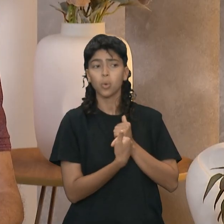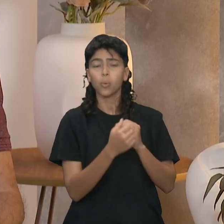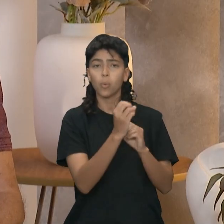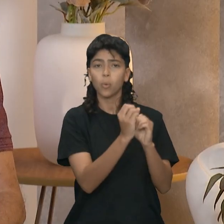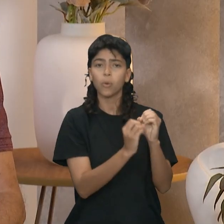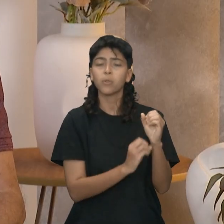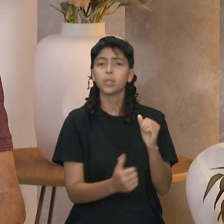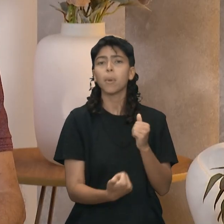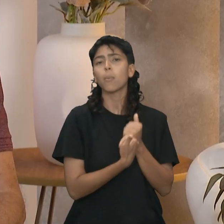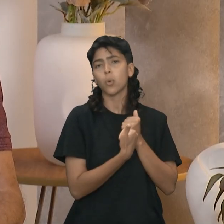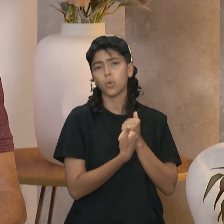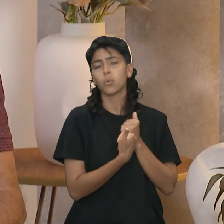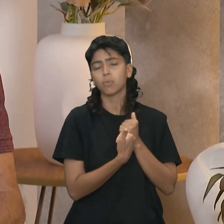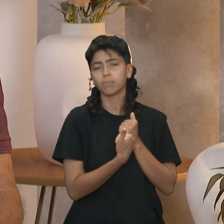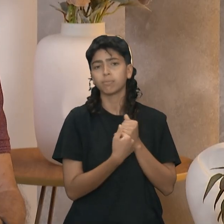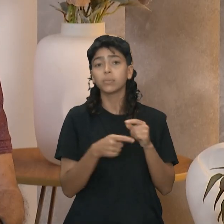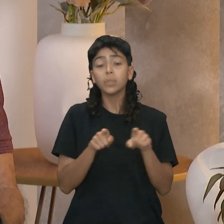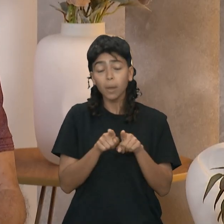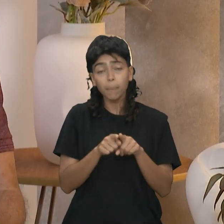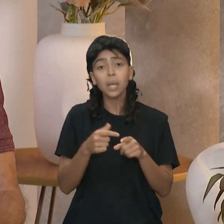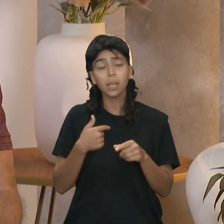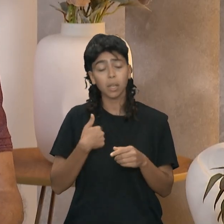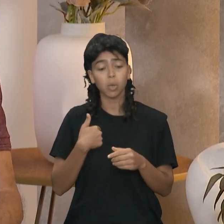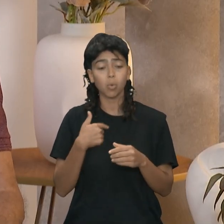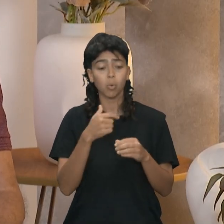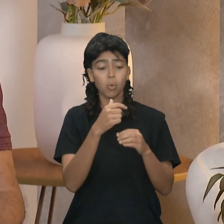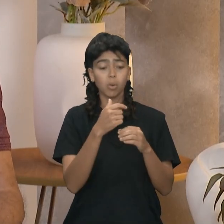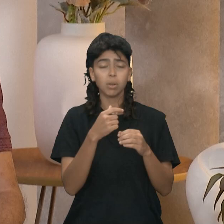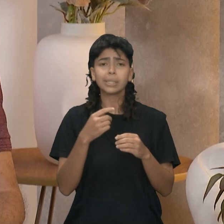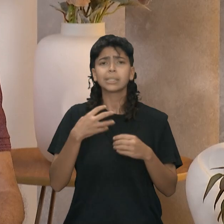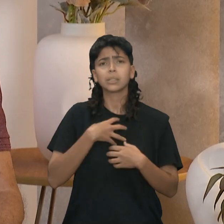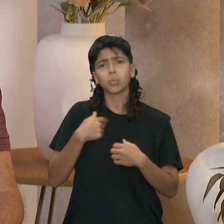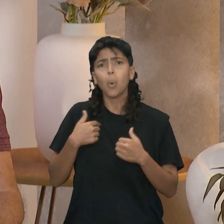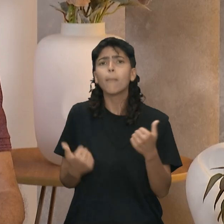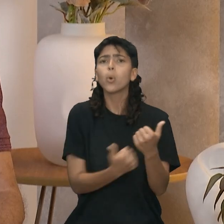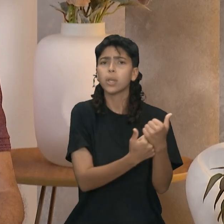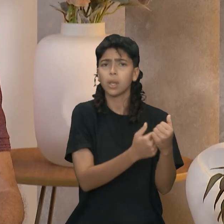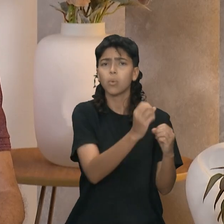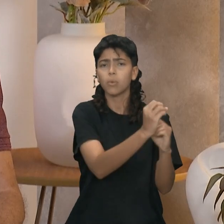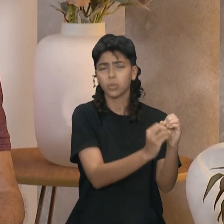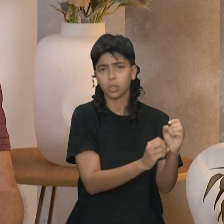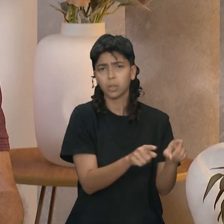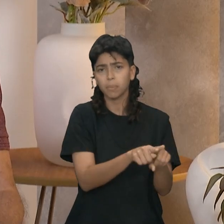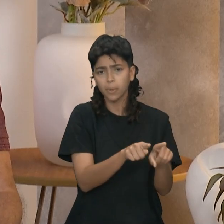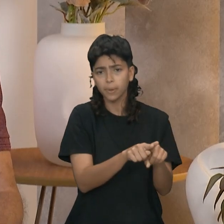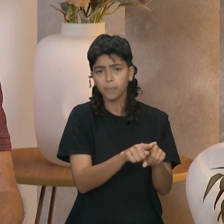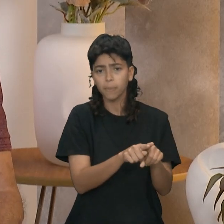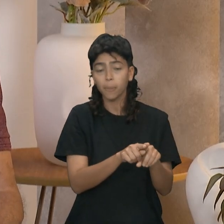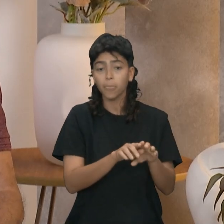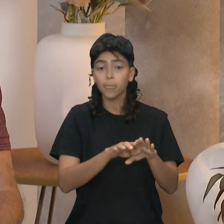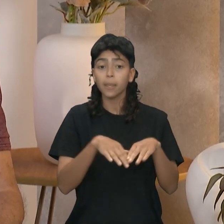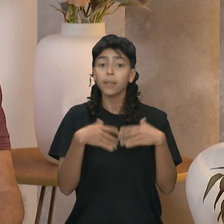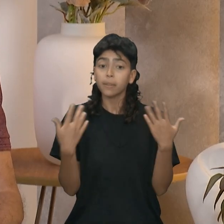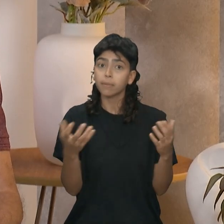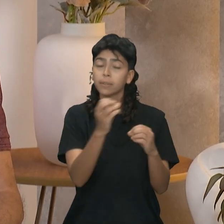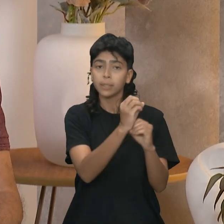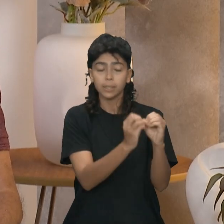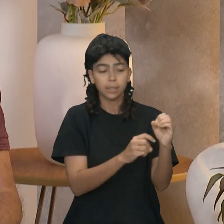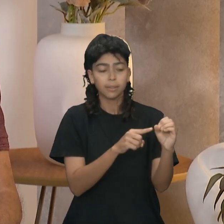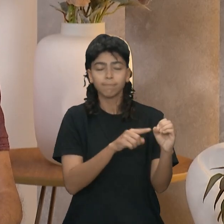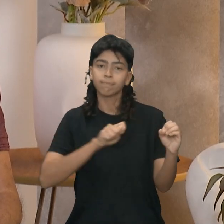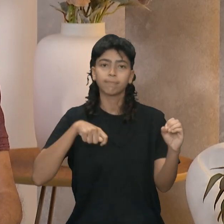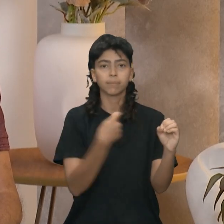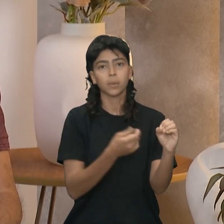universidade, né? Pude dar uma ajuda muito significativa nessas lutas que eu travei, mas a universidade também foi muito importante na minha